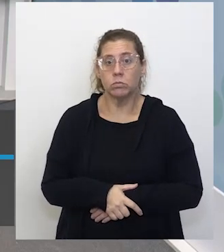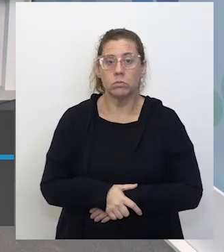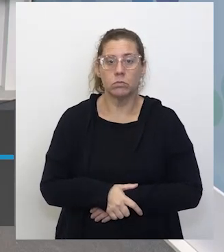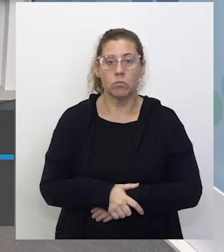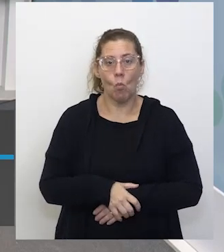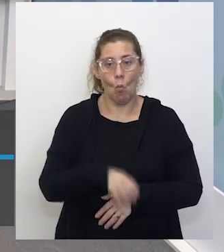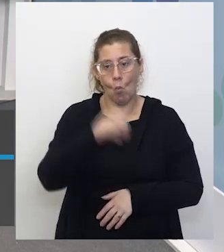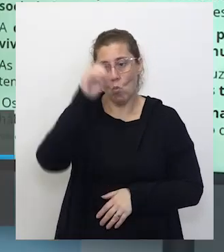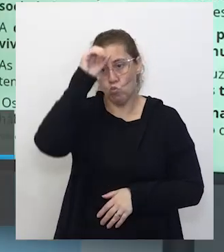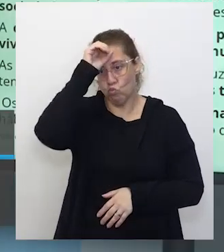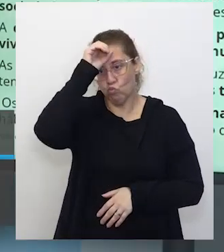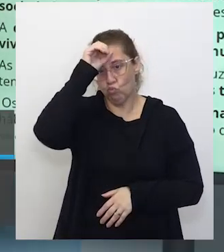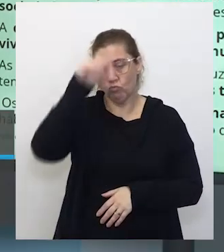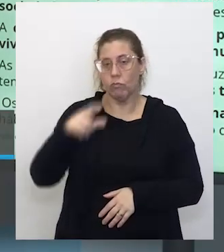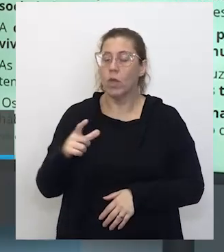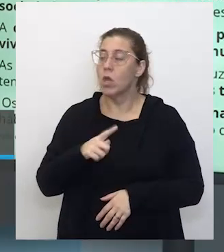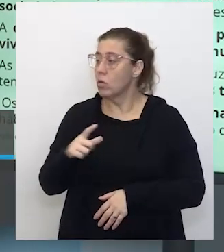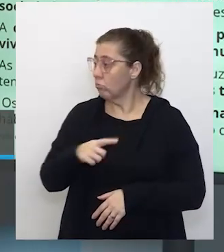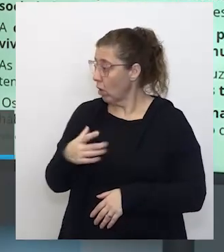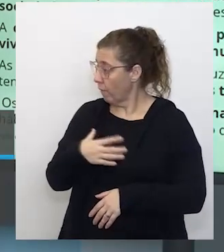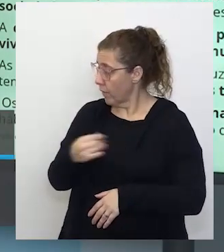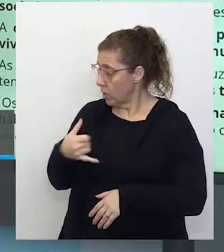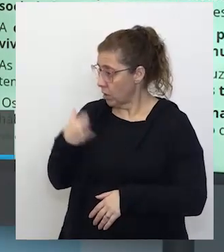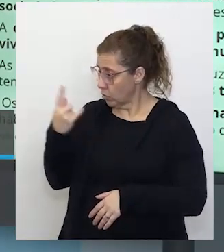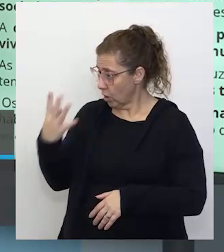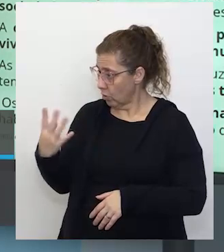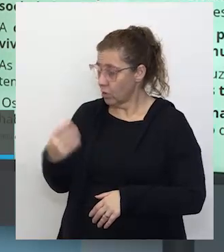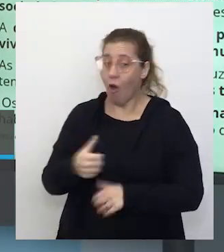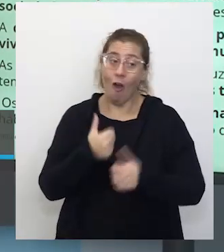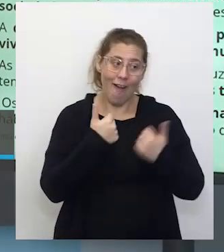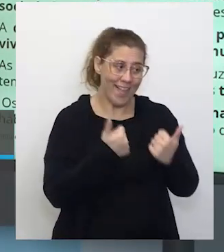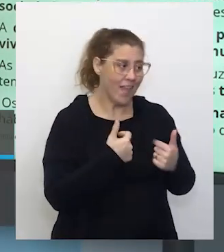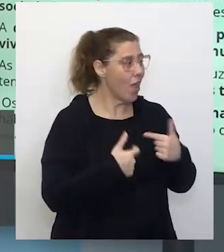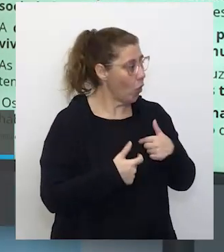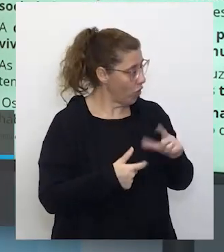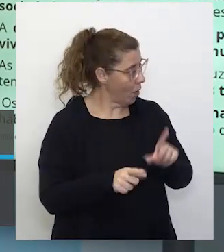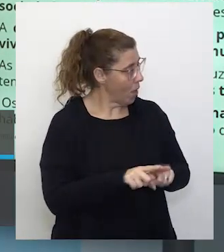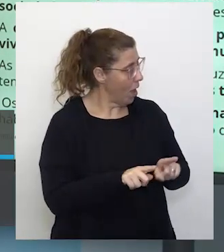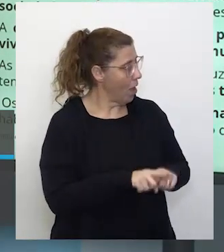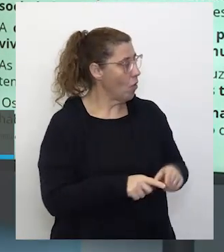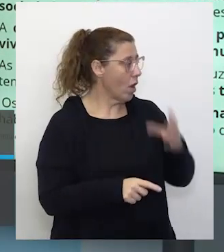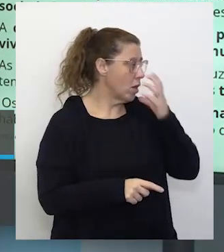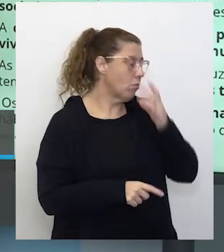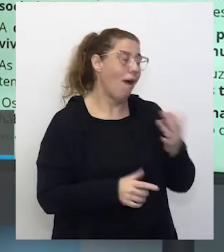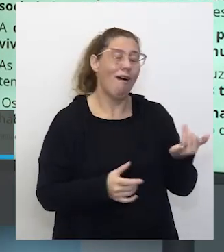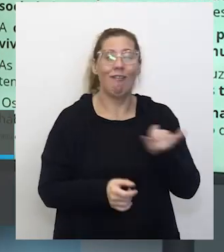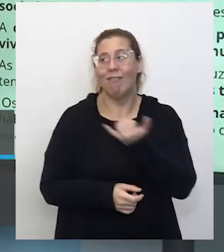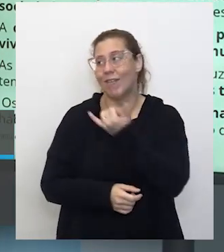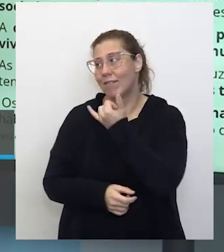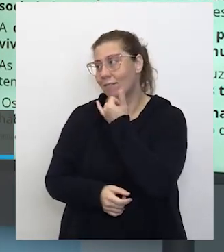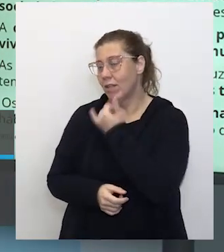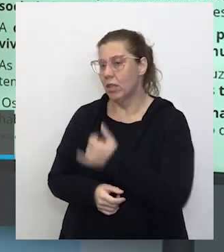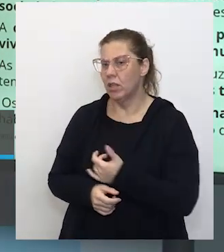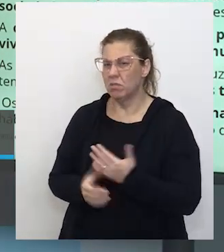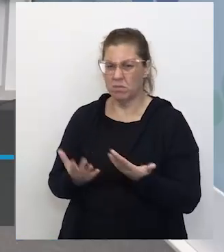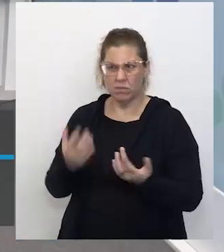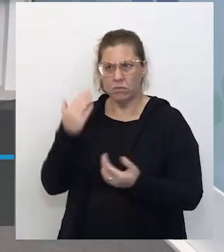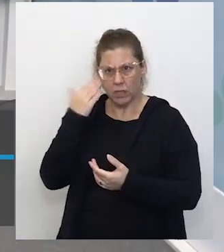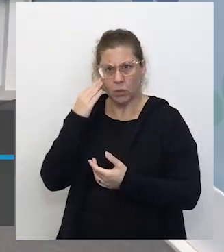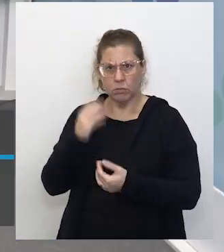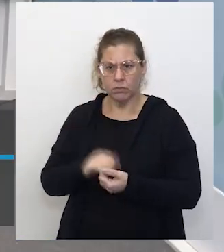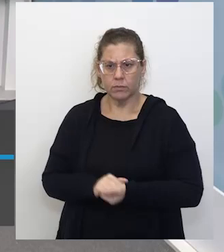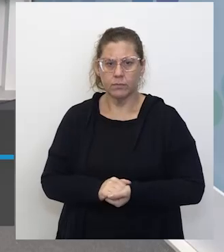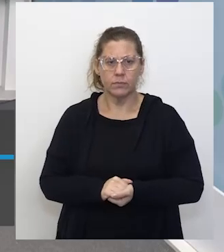Veja bem, olha, eu tenho um filho de 14 anos, tudo bem. Eu também tenho um cachorro, sinto muito. Dá para entender alguma